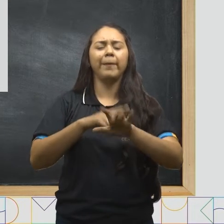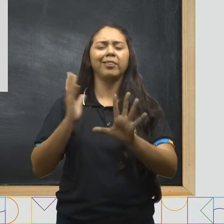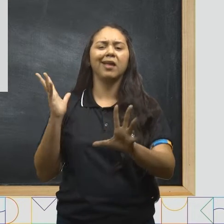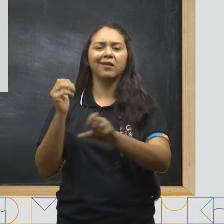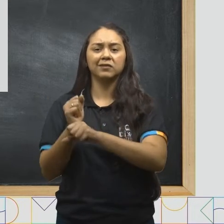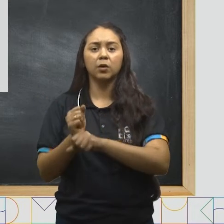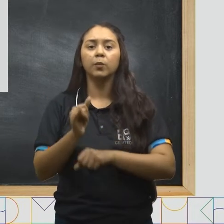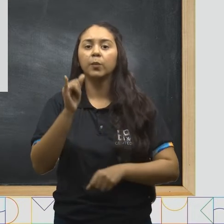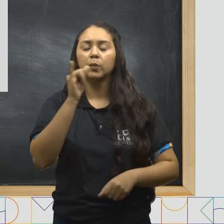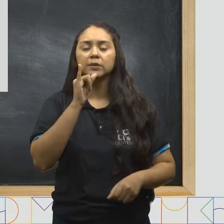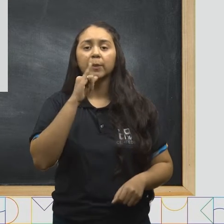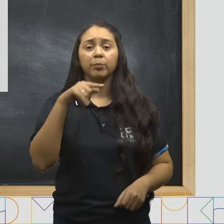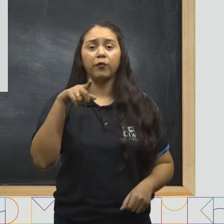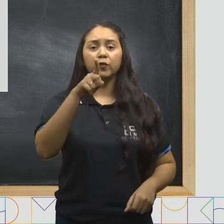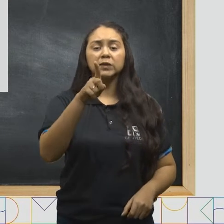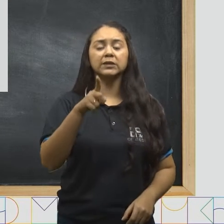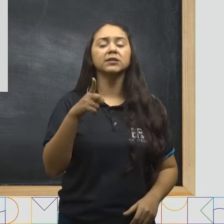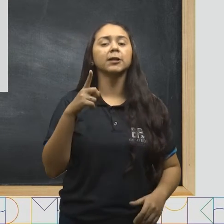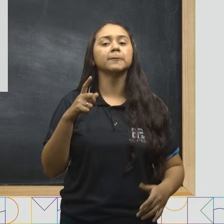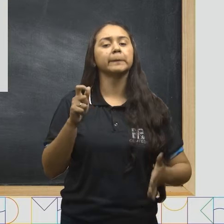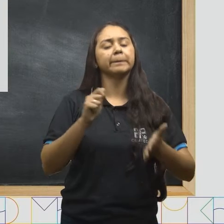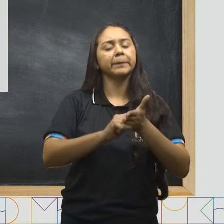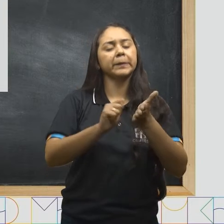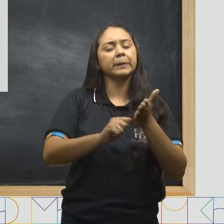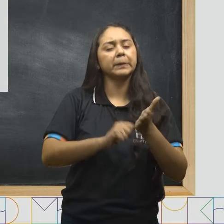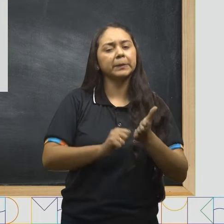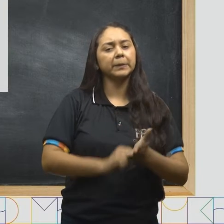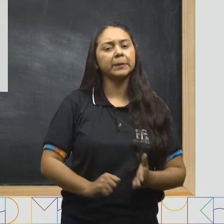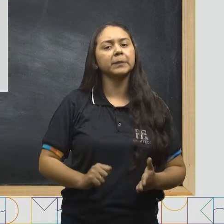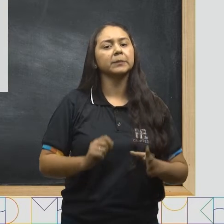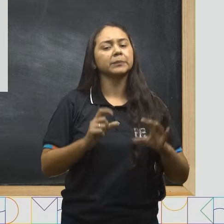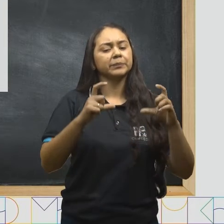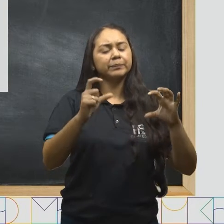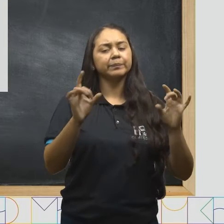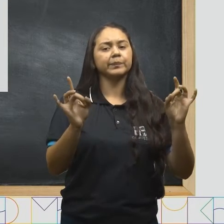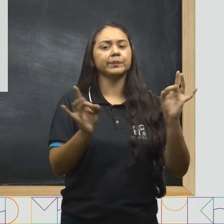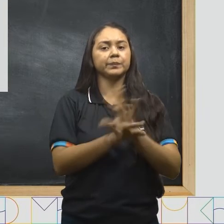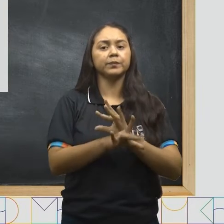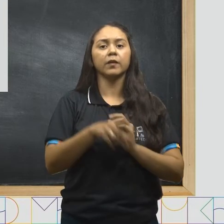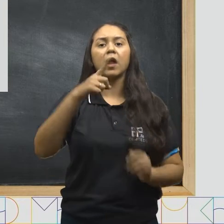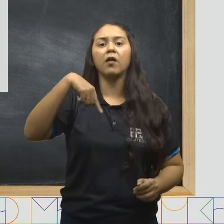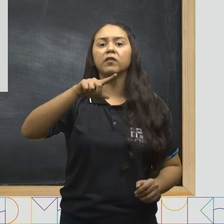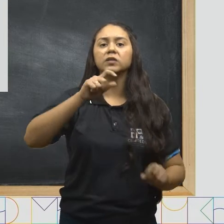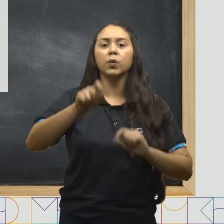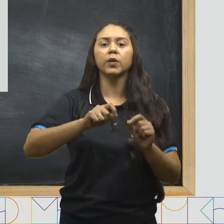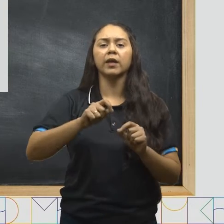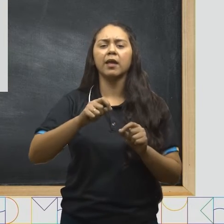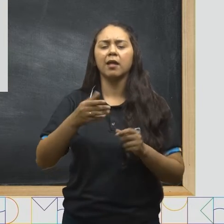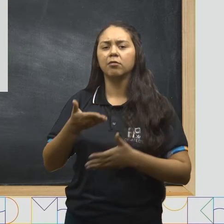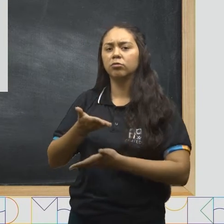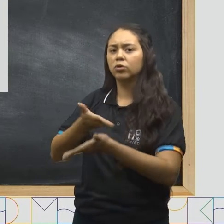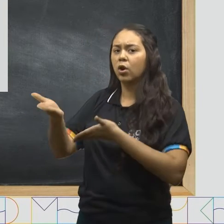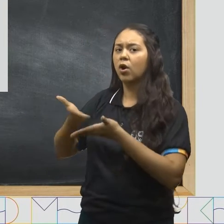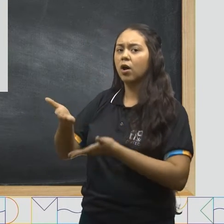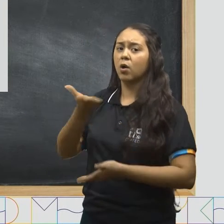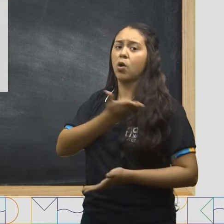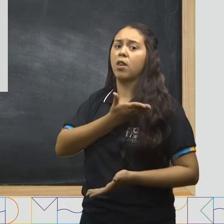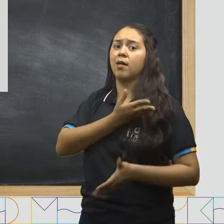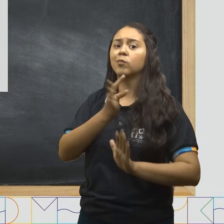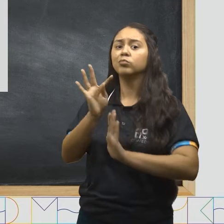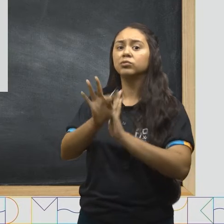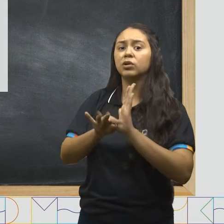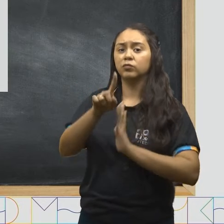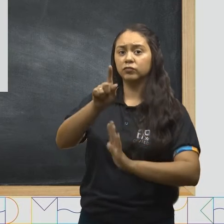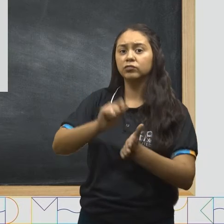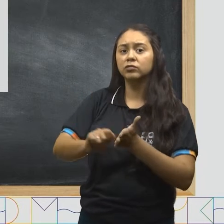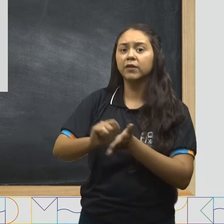revisão. Sugiro que depois de você ter encerrado o parágrafo, você troque com seu colega o texto